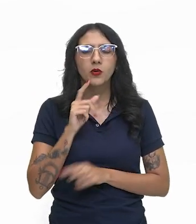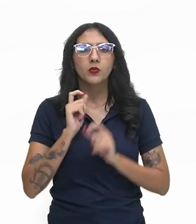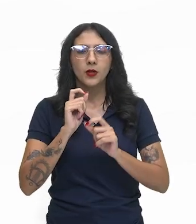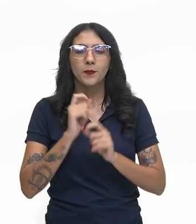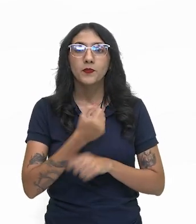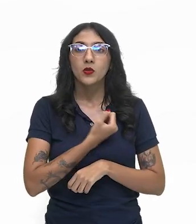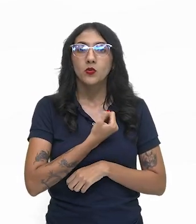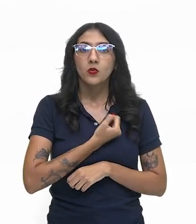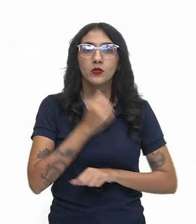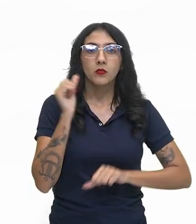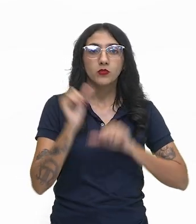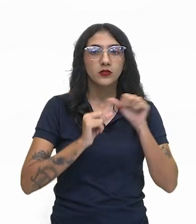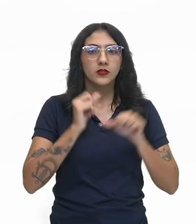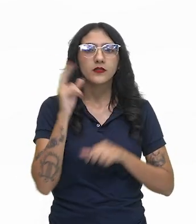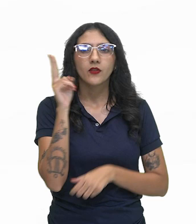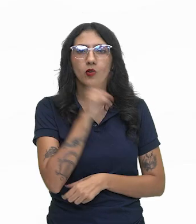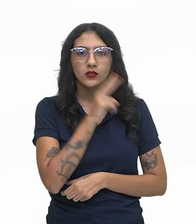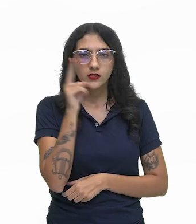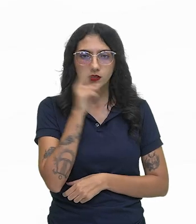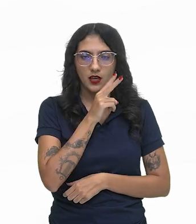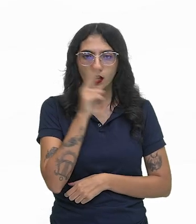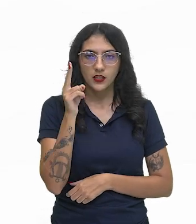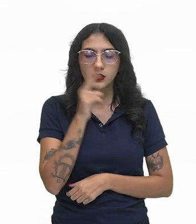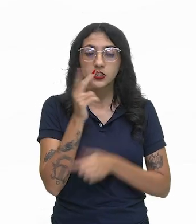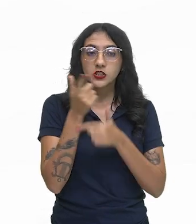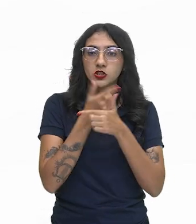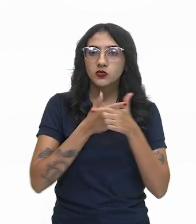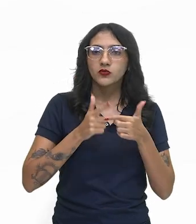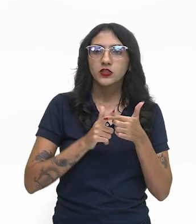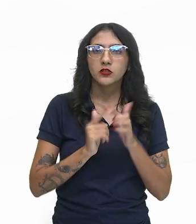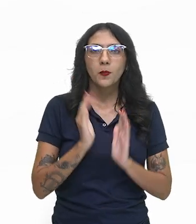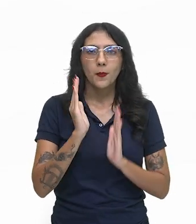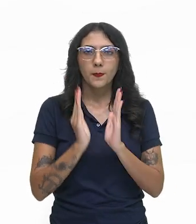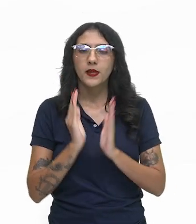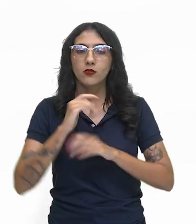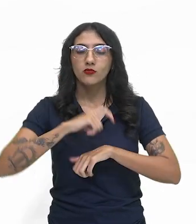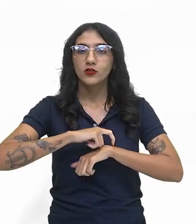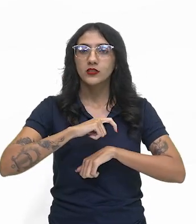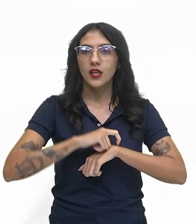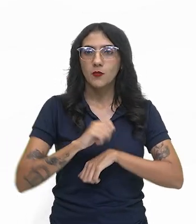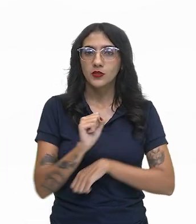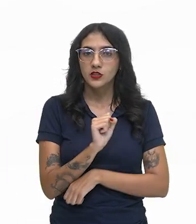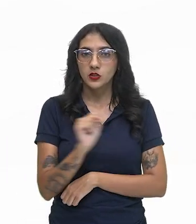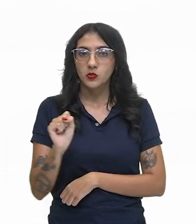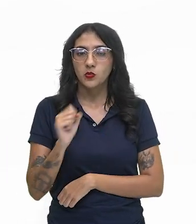valor da variação da velocidade dividido pelo intervalo de tempo, temos